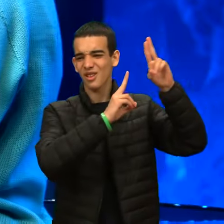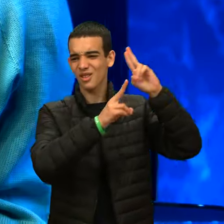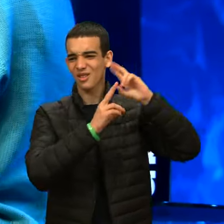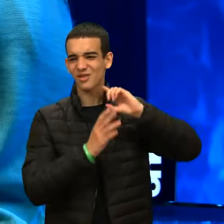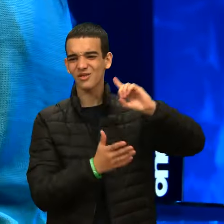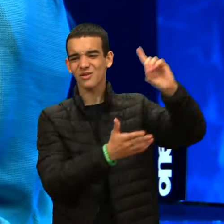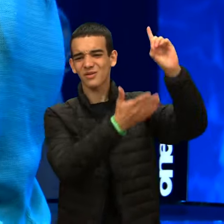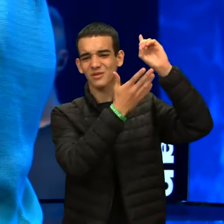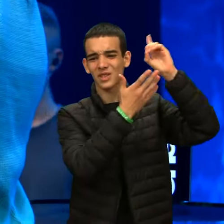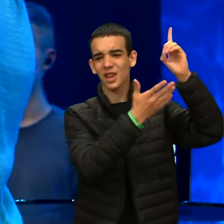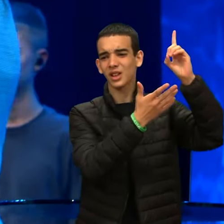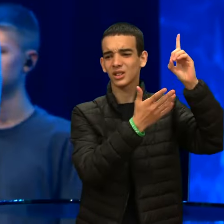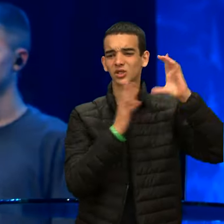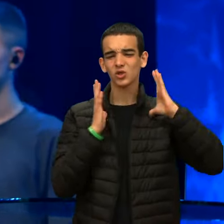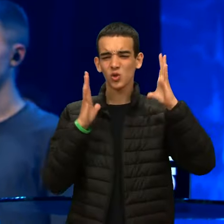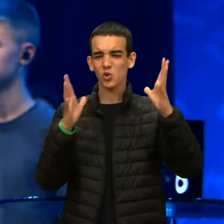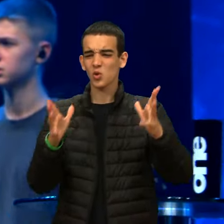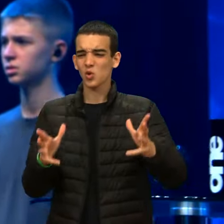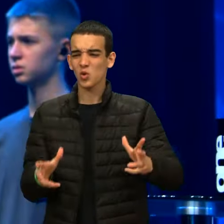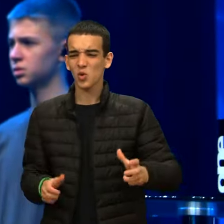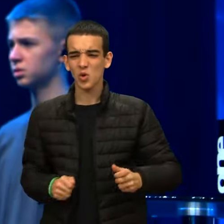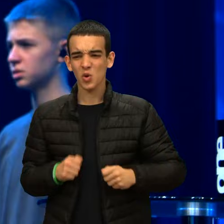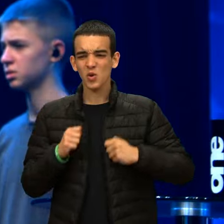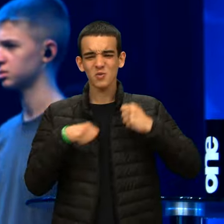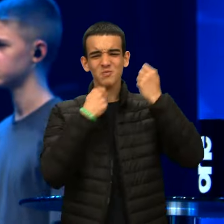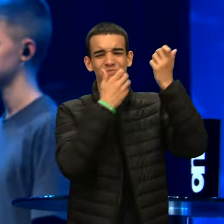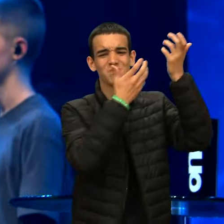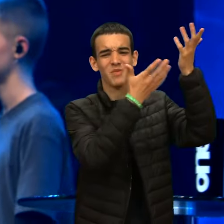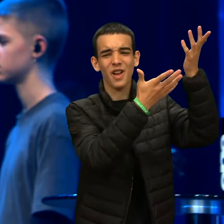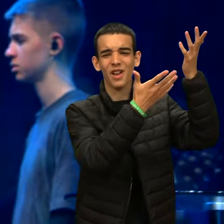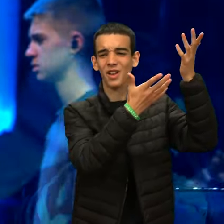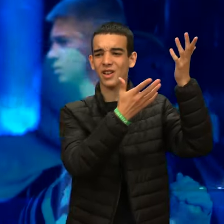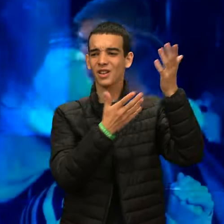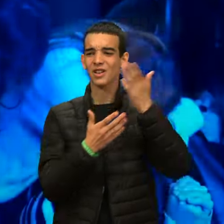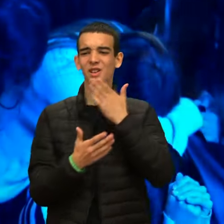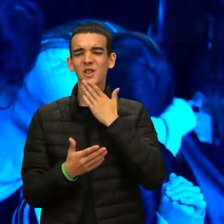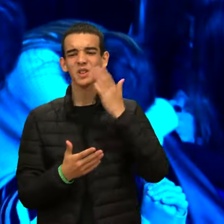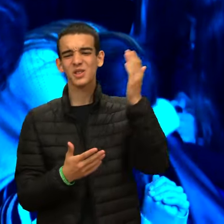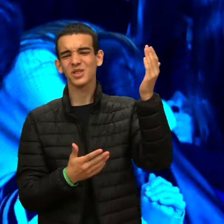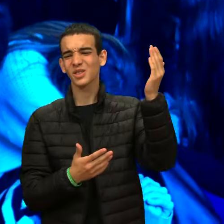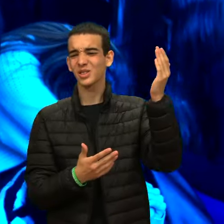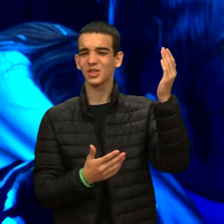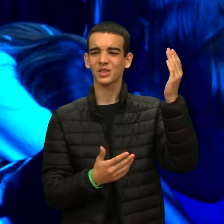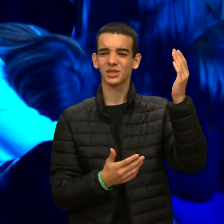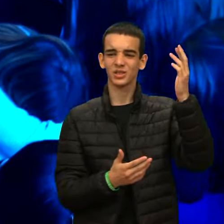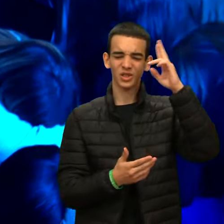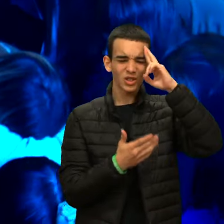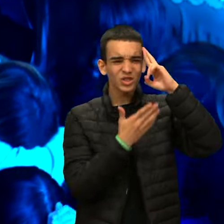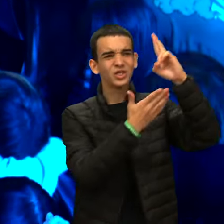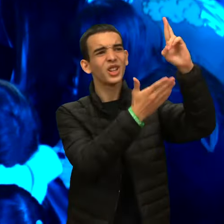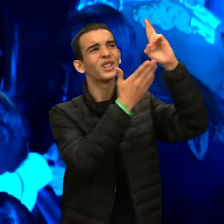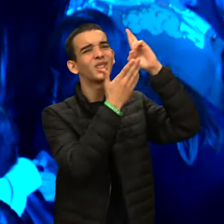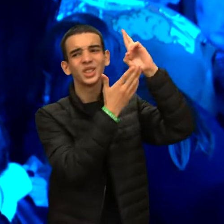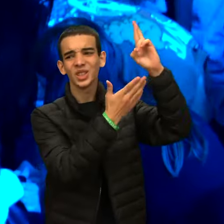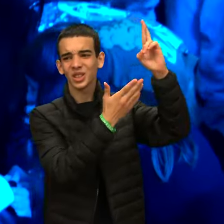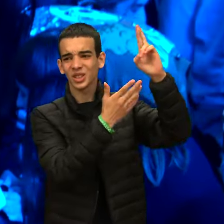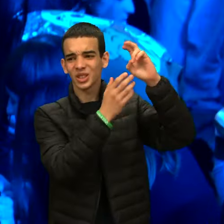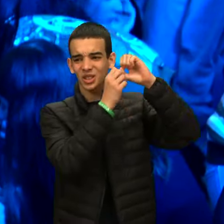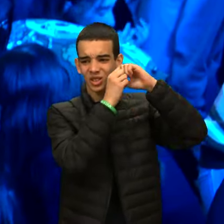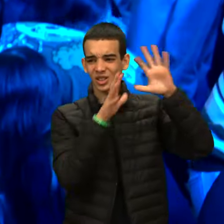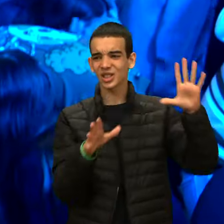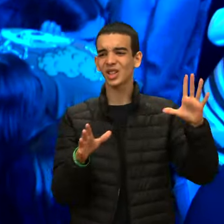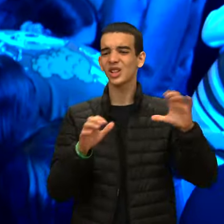tudo. Espírito Santo, nós te pedimos que o Senhor tenha liberdade para falar nesse lugar, Deus. Mas